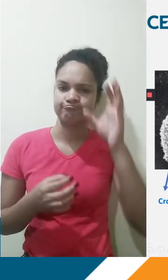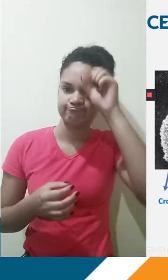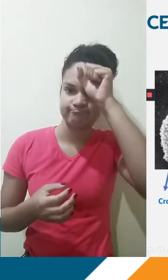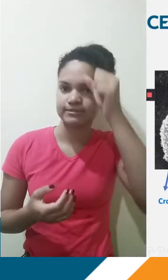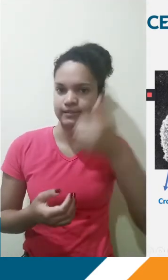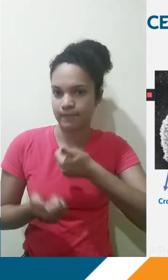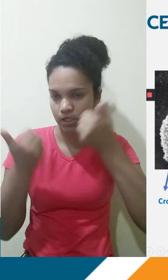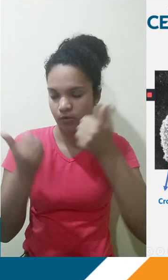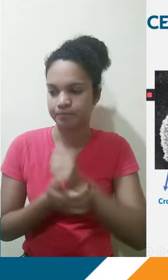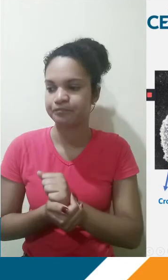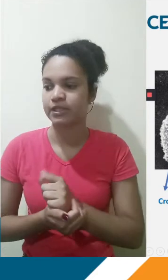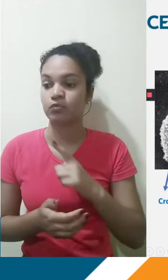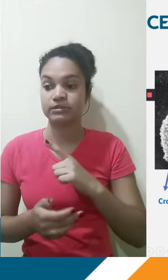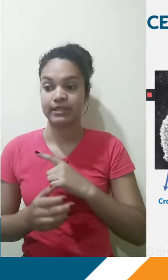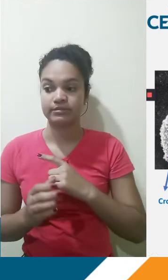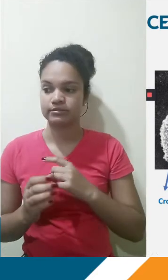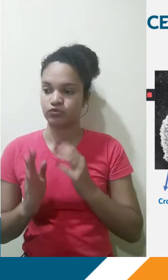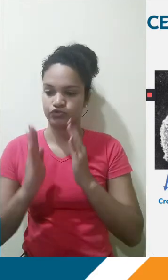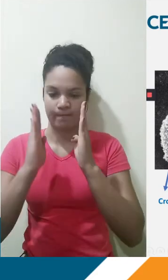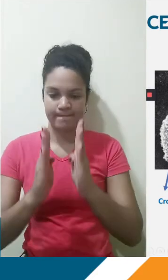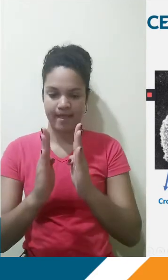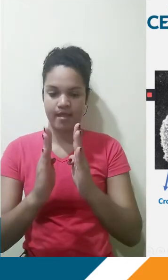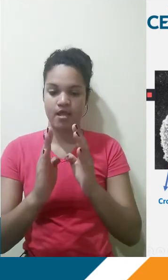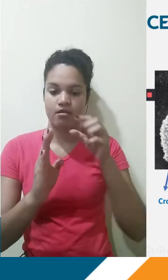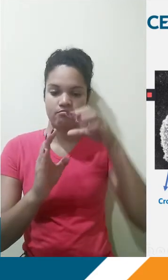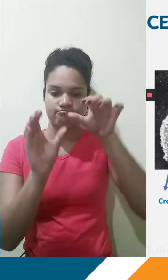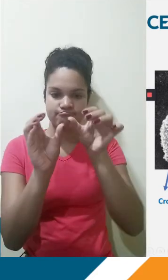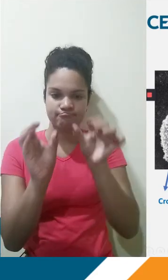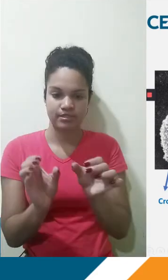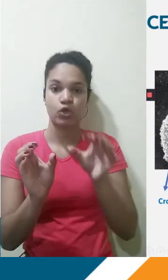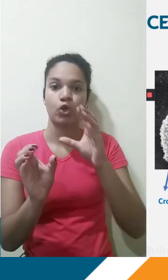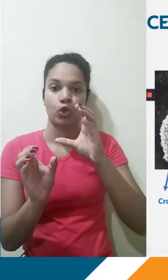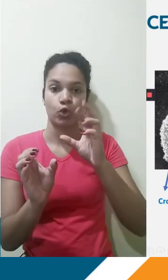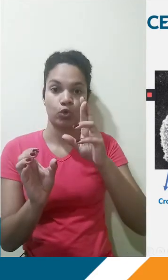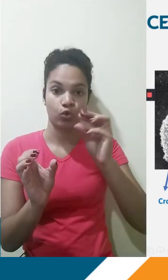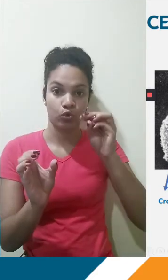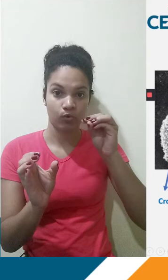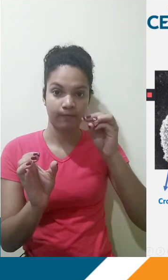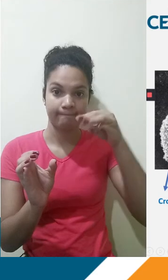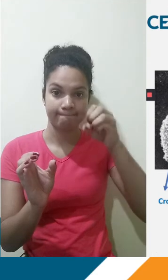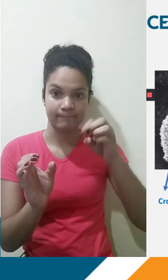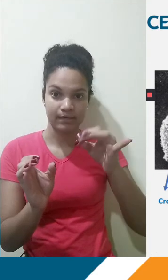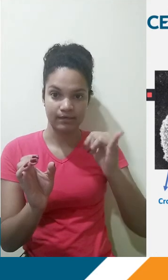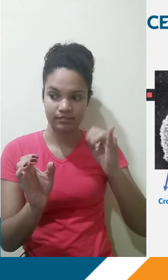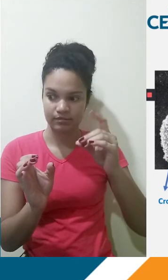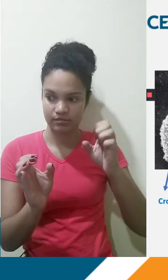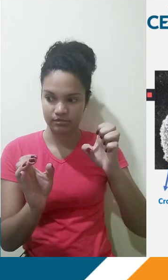tem a formação por 2 cromátides. No seu centro, nem sempre, às vezes no